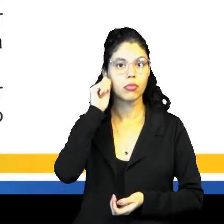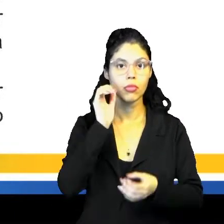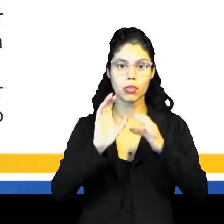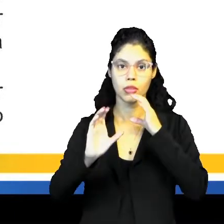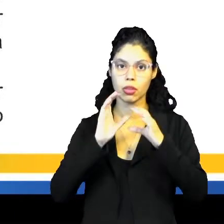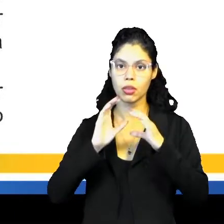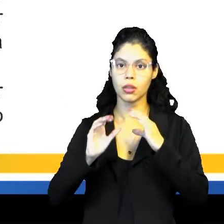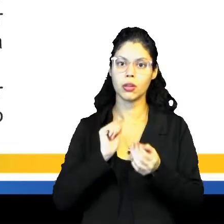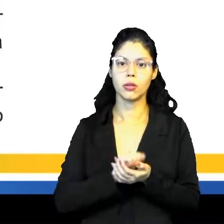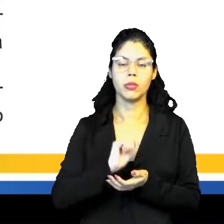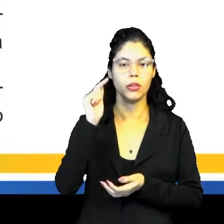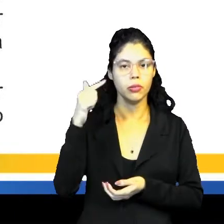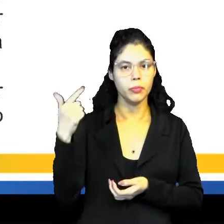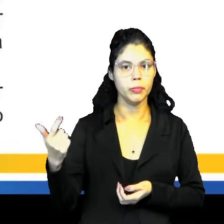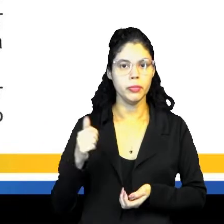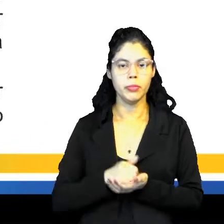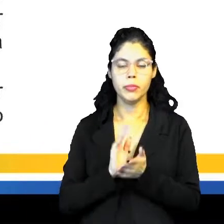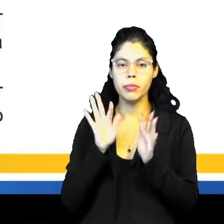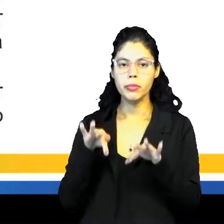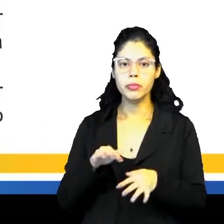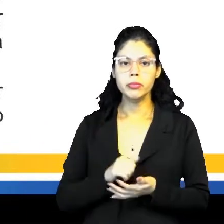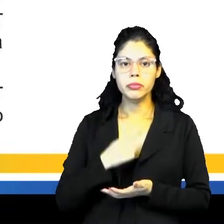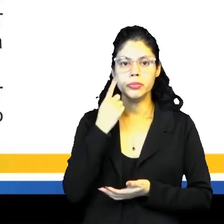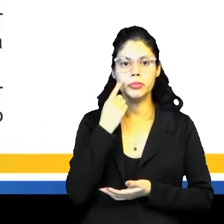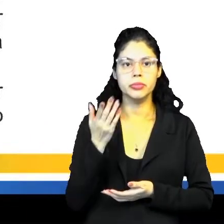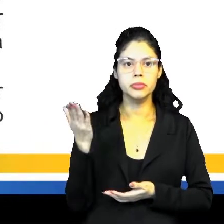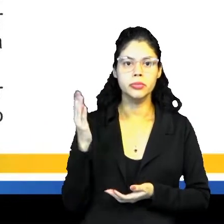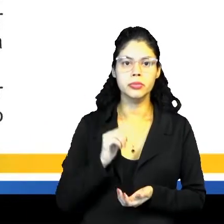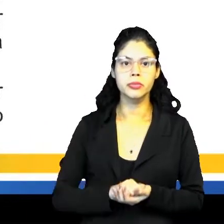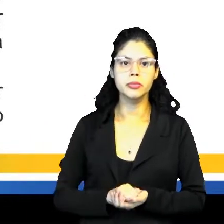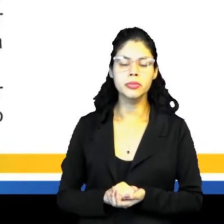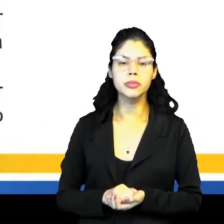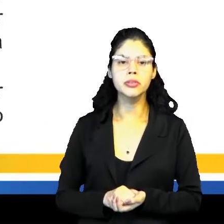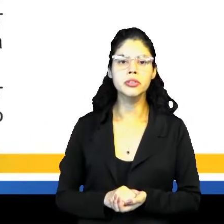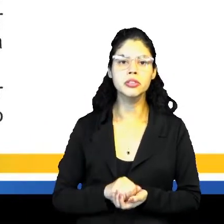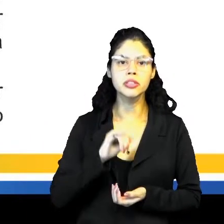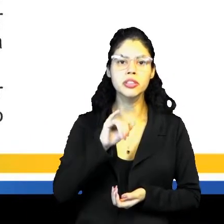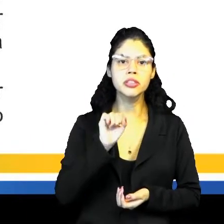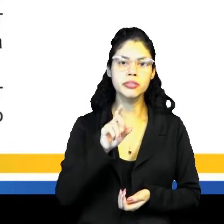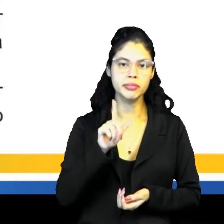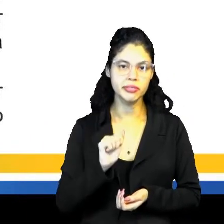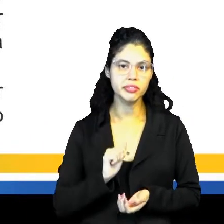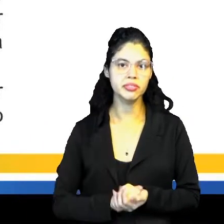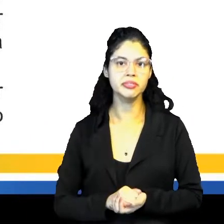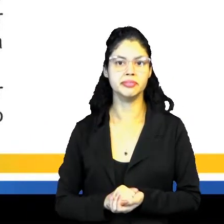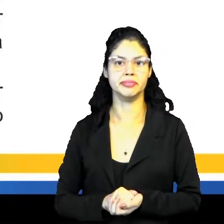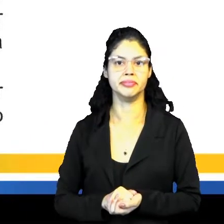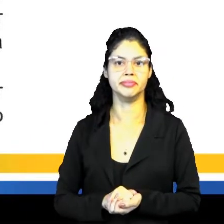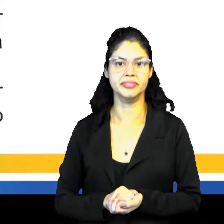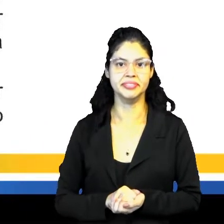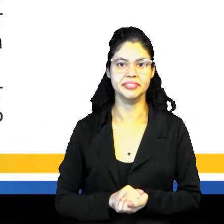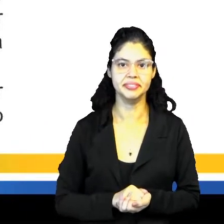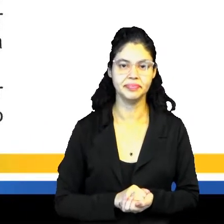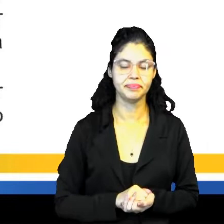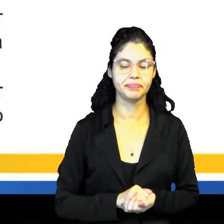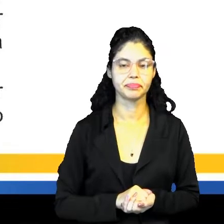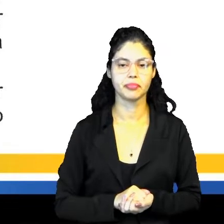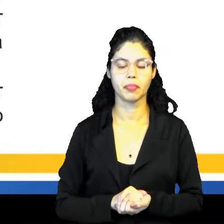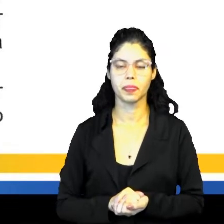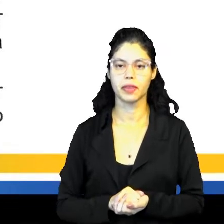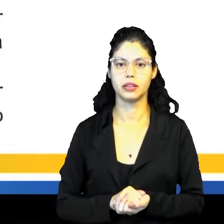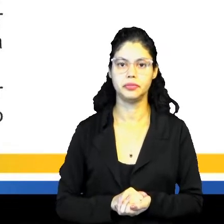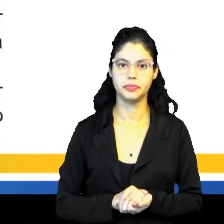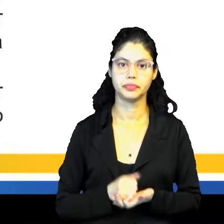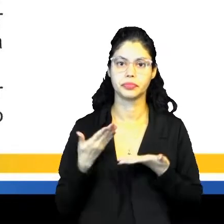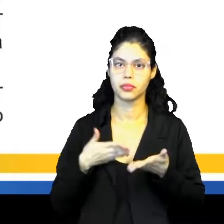né? Etc, né? Enfim, então olha lá. Shakira, né? Shakira Isabel Beberaca Rimpão nasceu em 2 de fevereiro,